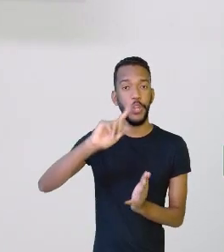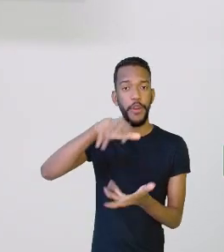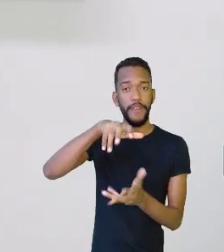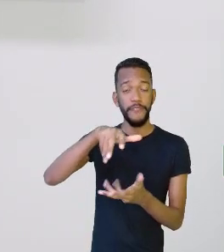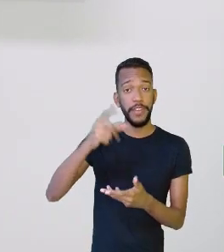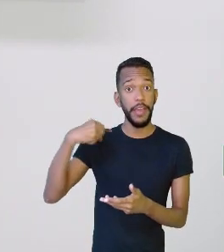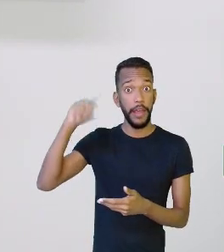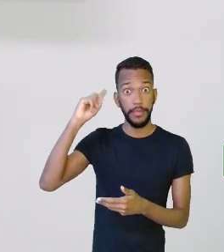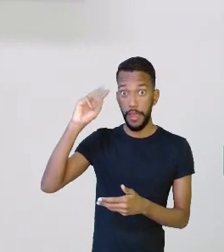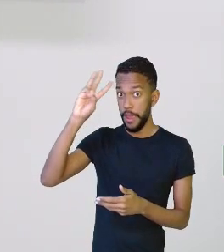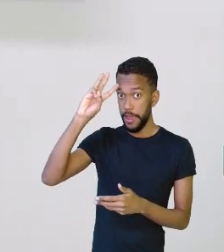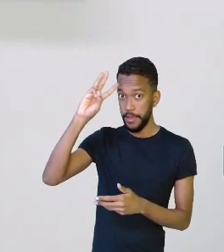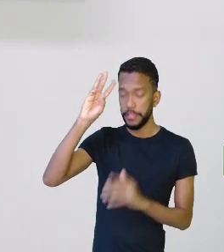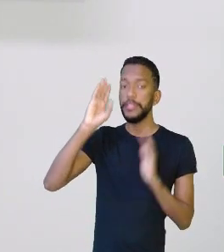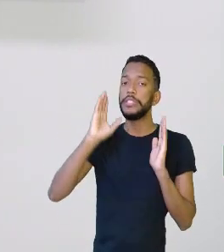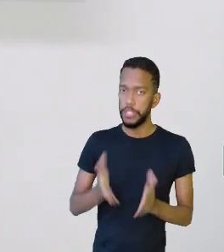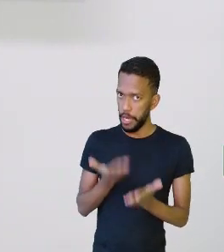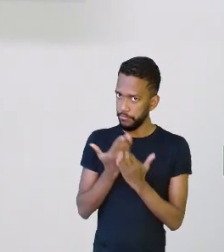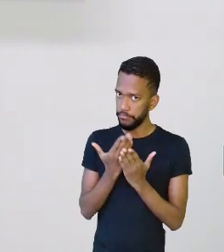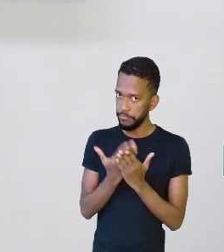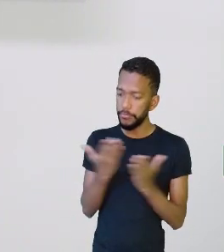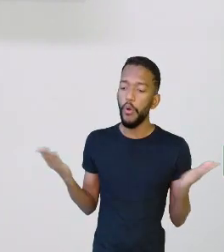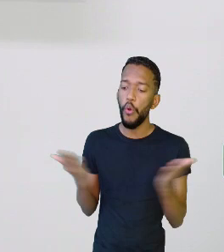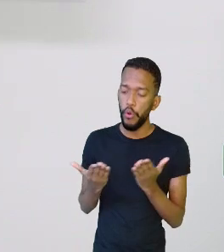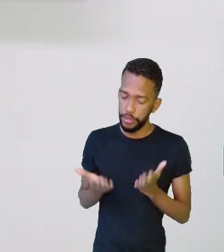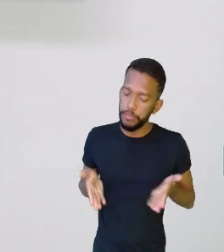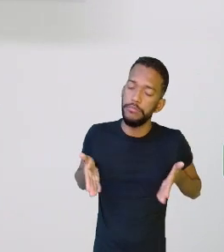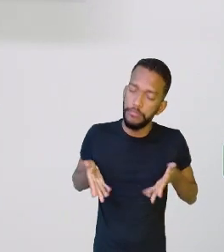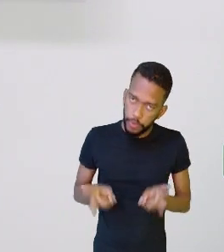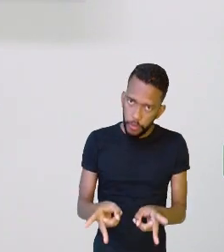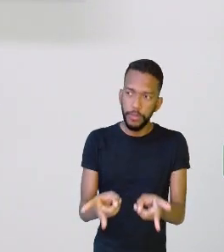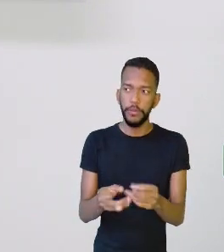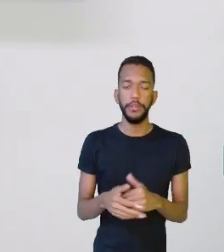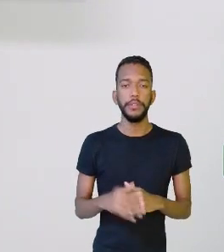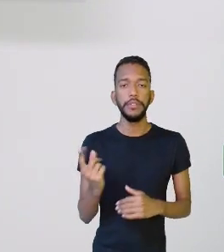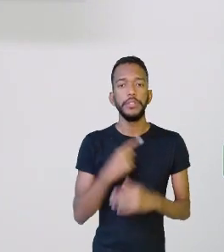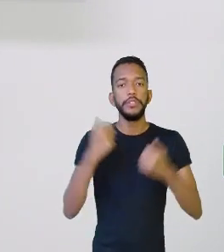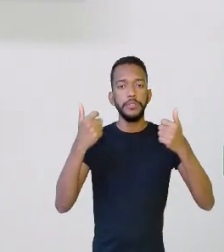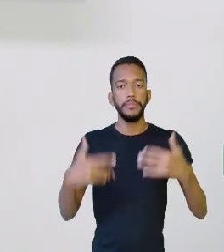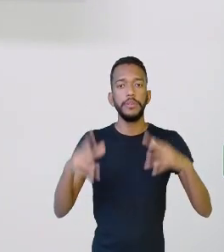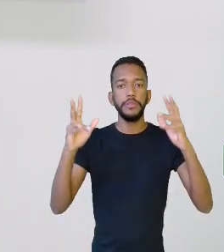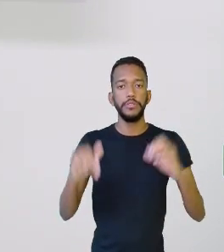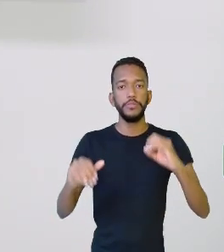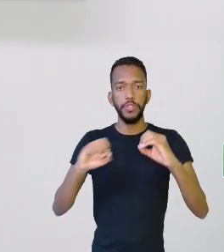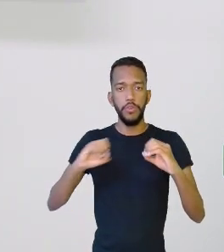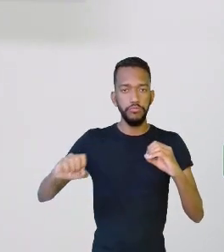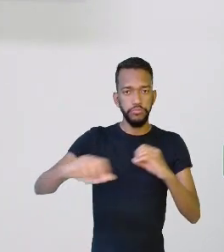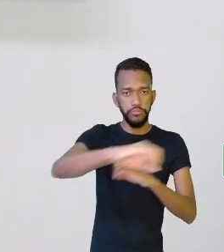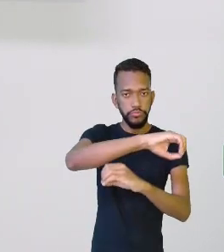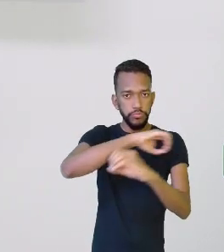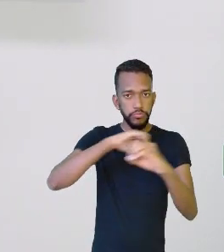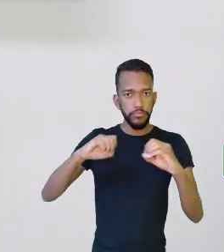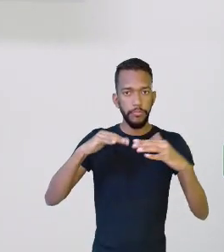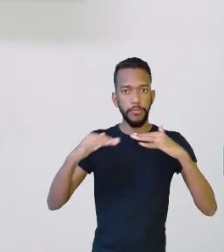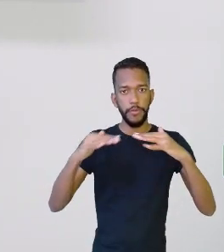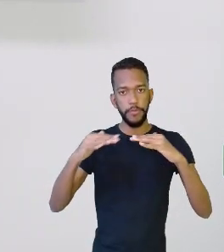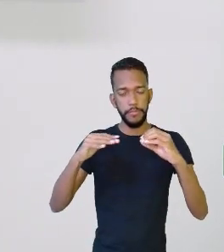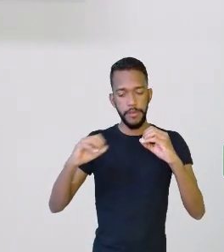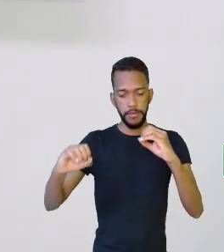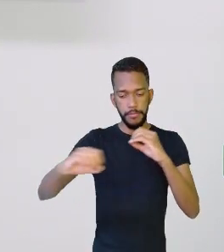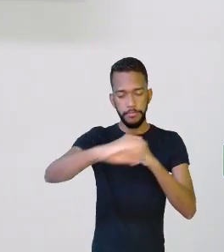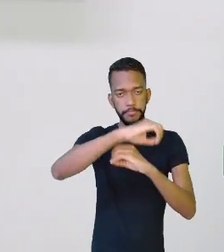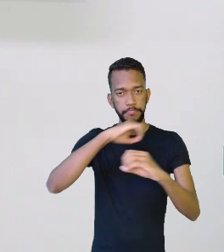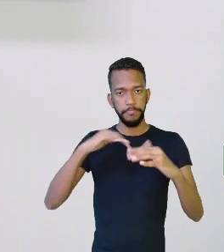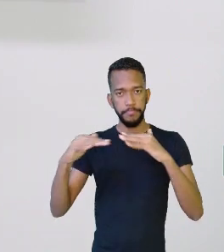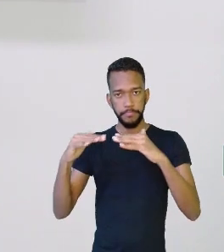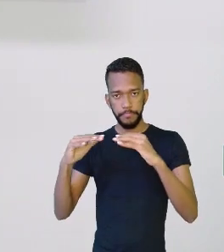terça-feira passada. E a gente falava lá de o sistema solar, os movimentos da Terra. Então, como vocês já viram aqui,